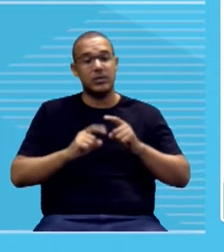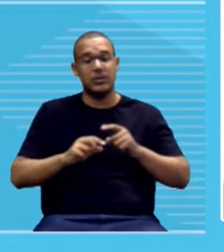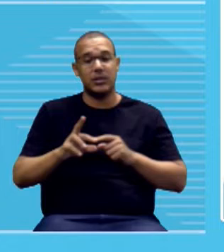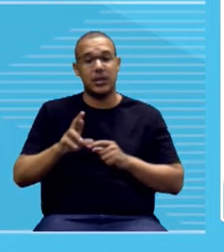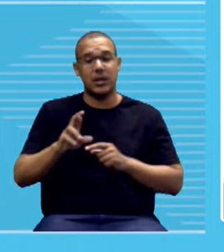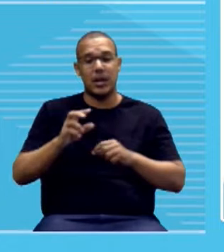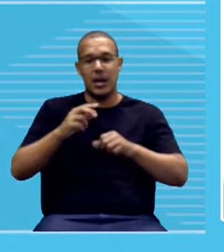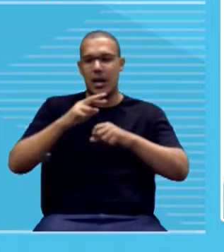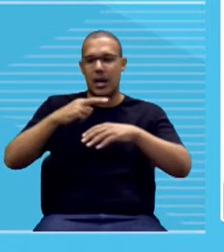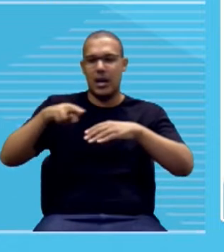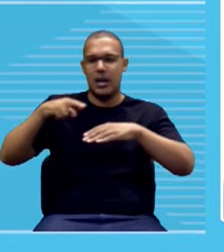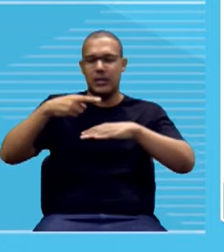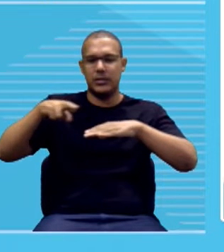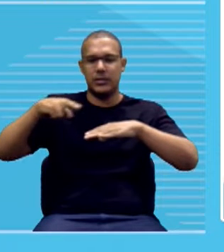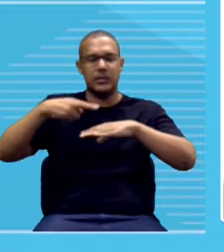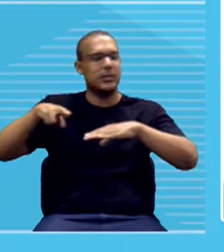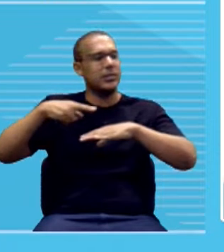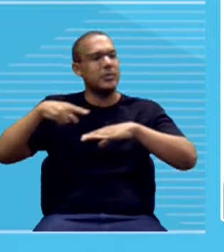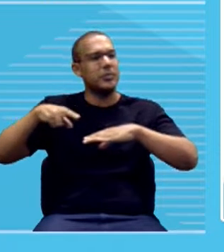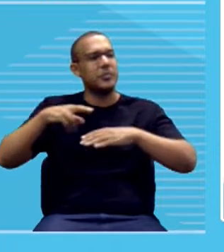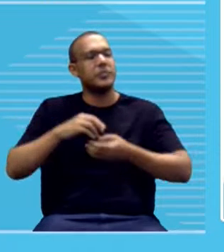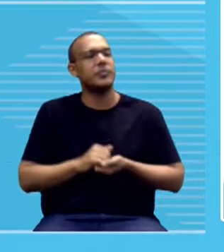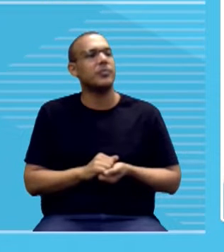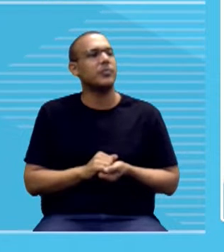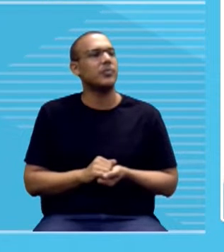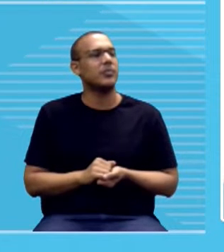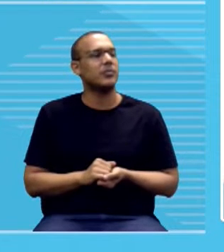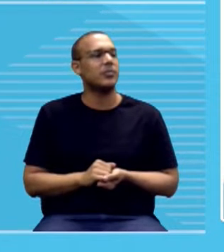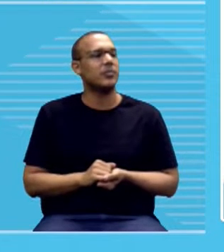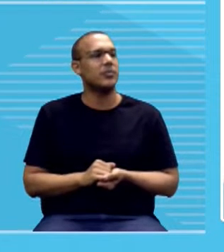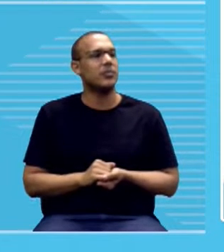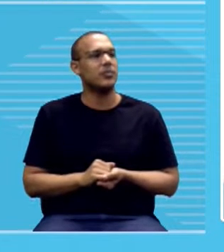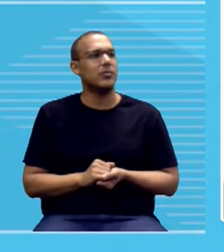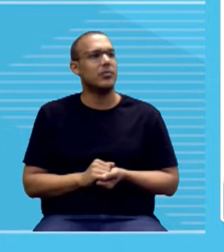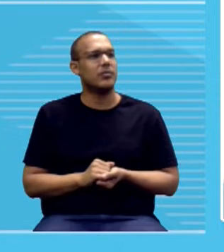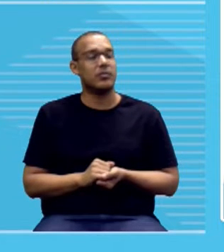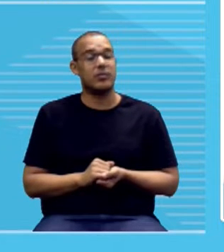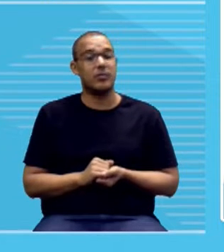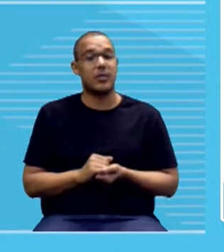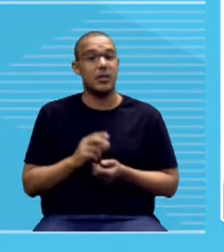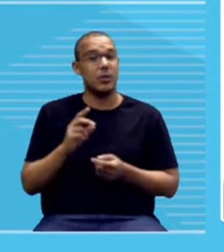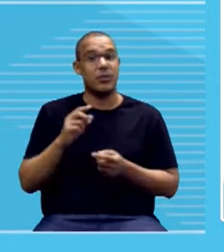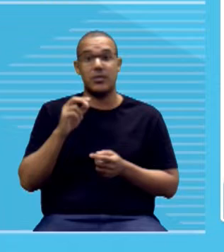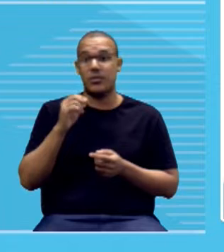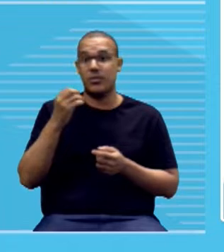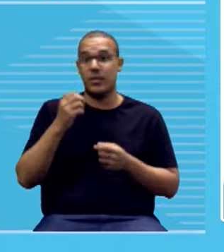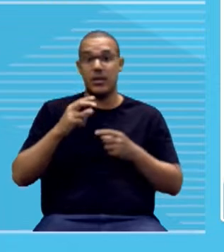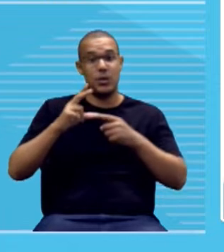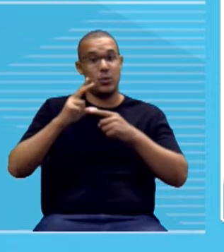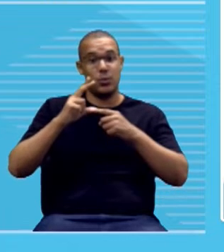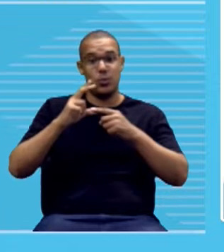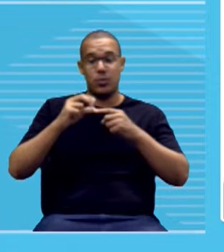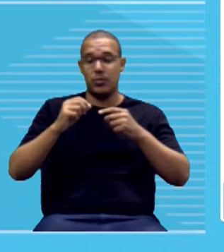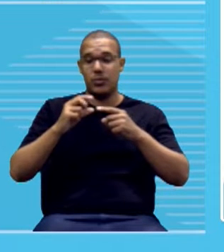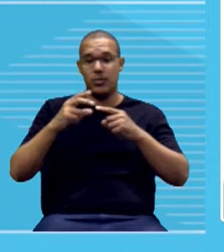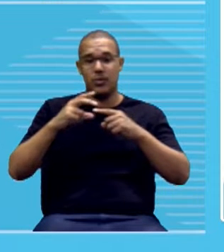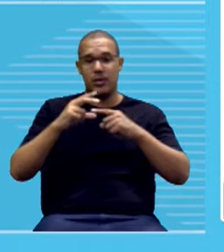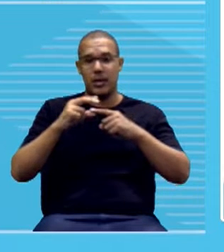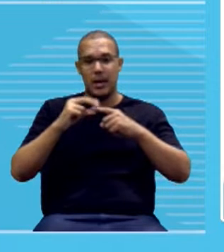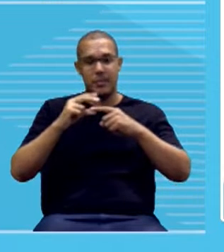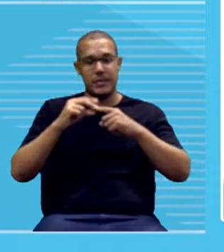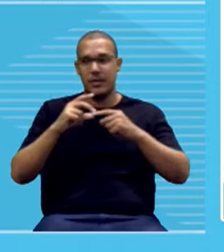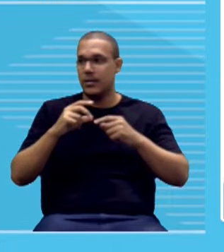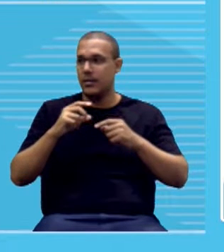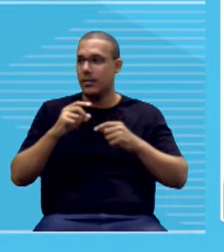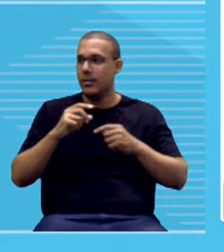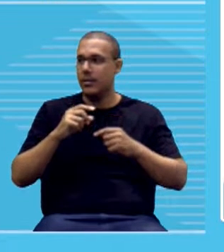radioativo. Beleza, galera? Quando eu falo de grafite, eu não estou falando do grafite que você usa no seu lápis, não, tá bom? Aquilo ali é uma produção de carbono,